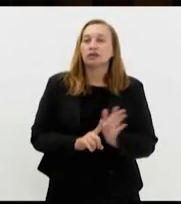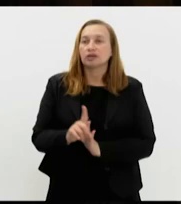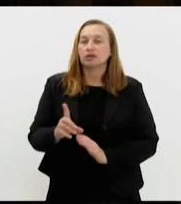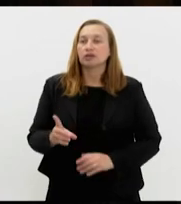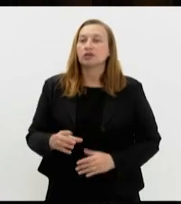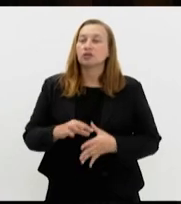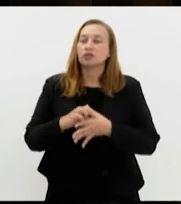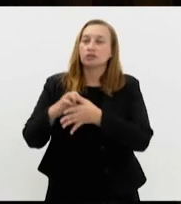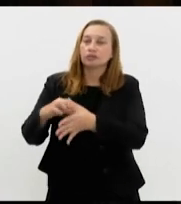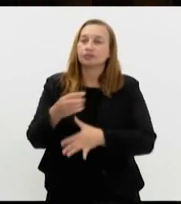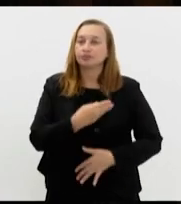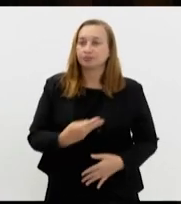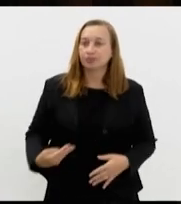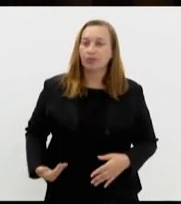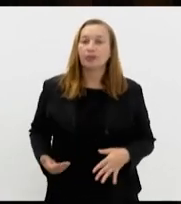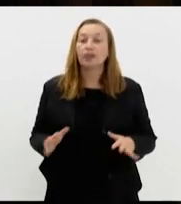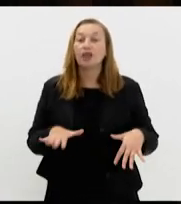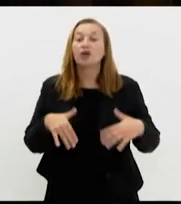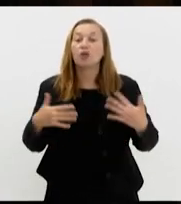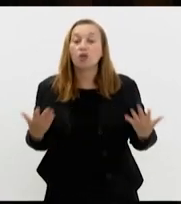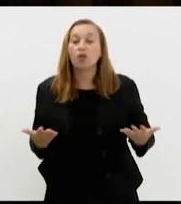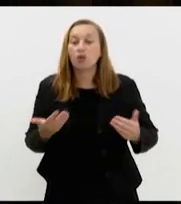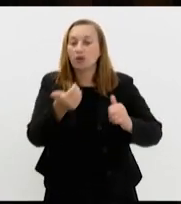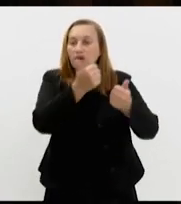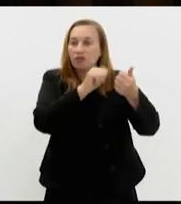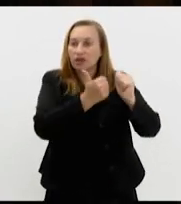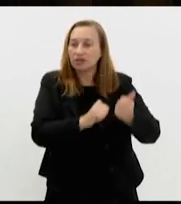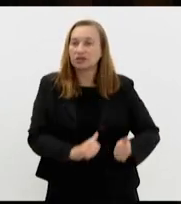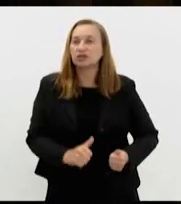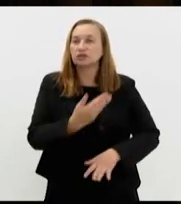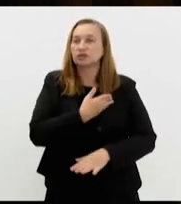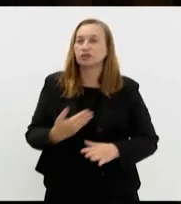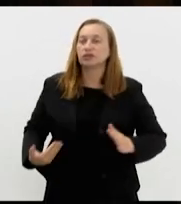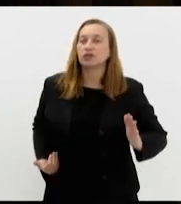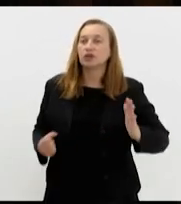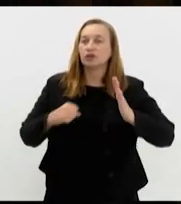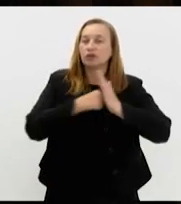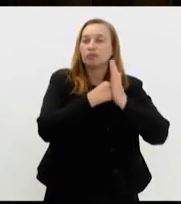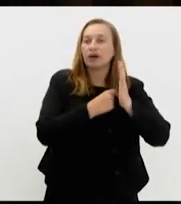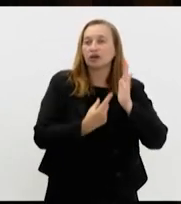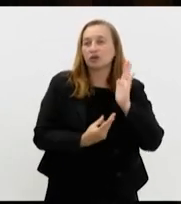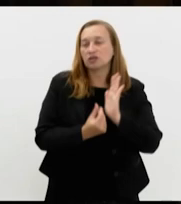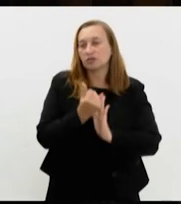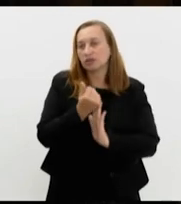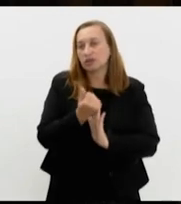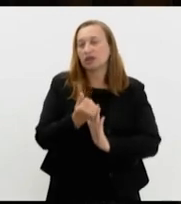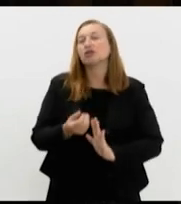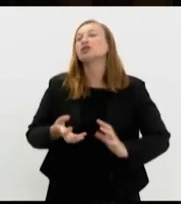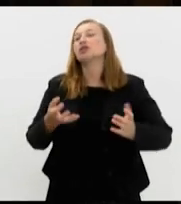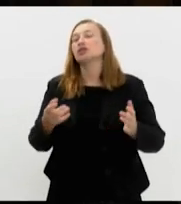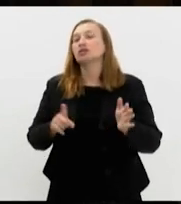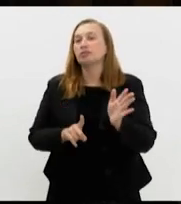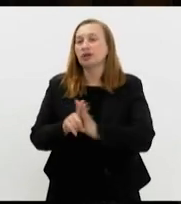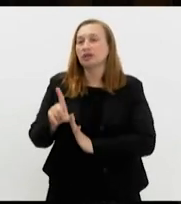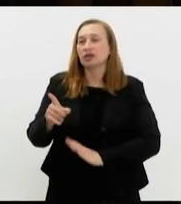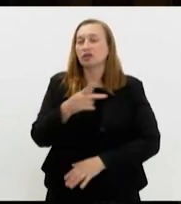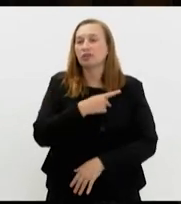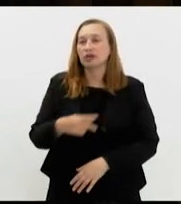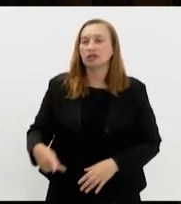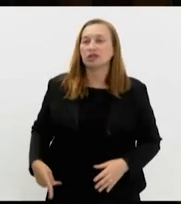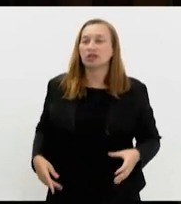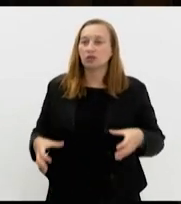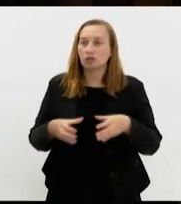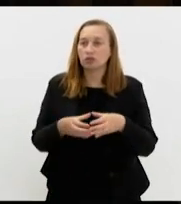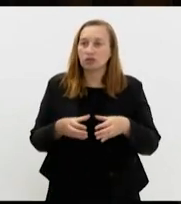líder do governo, qual é a avaliação do governo do impacto orçamentário disso. Eu gostaria de perguntar ao presidente da Comissão de